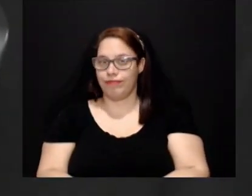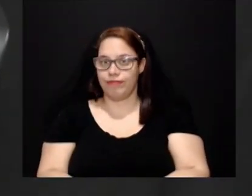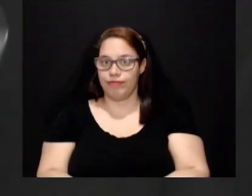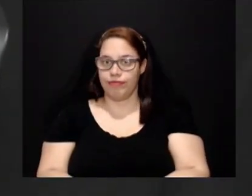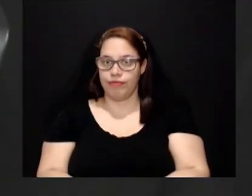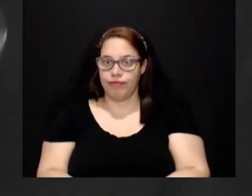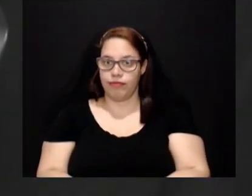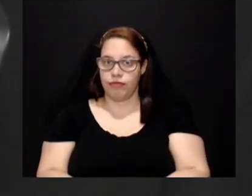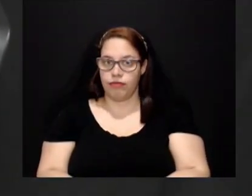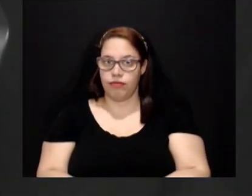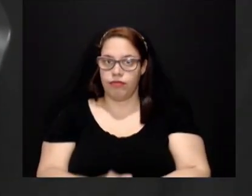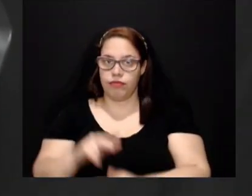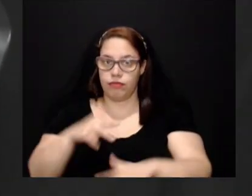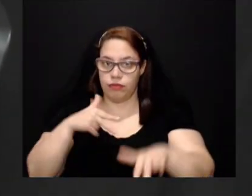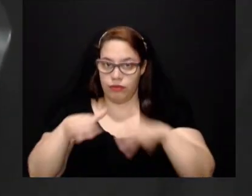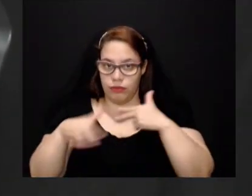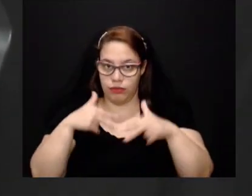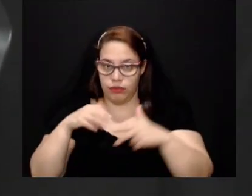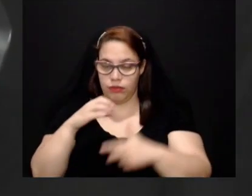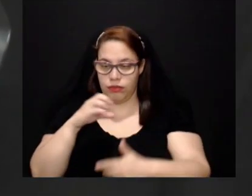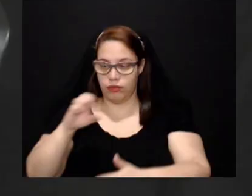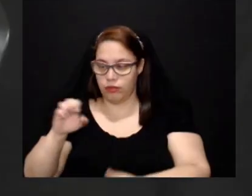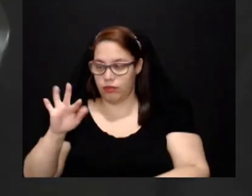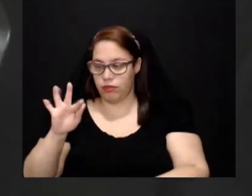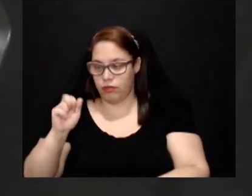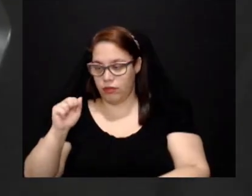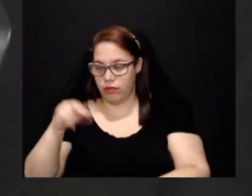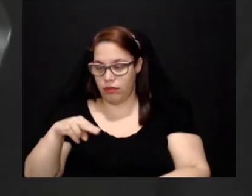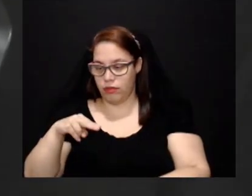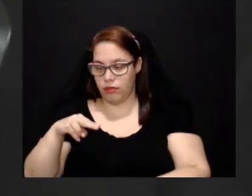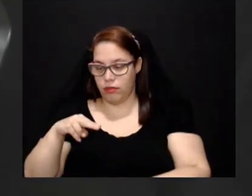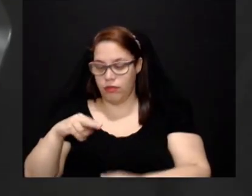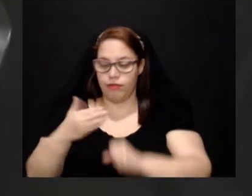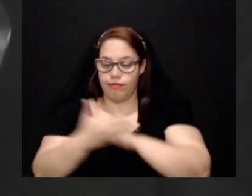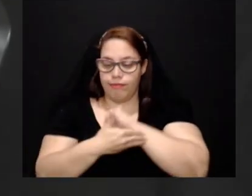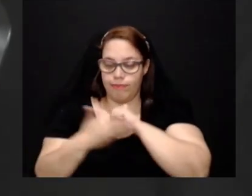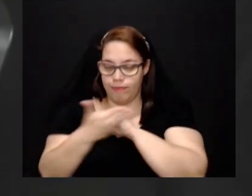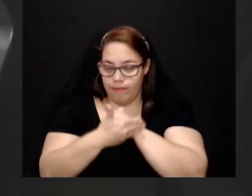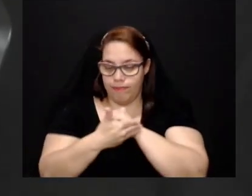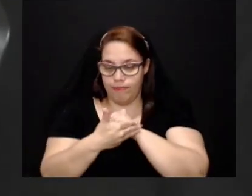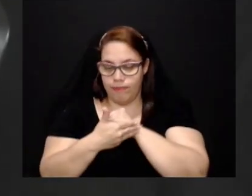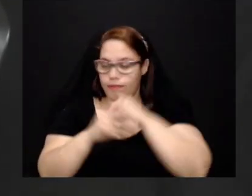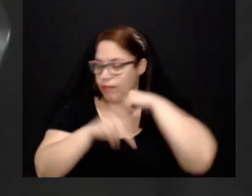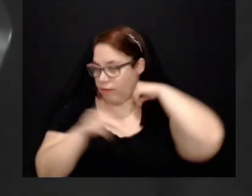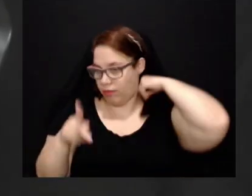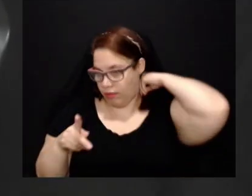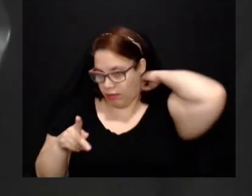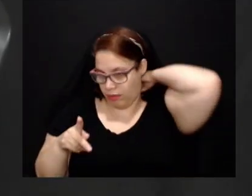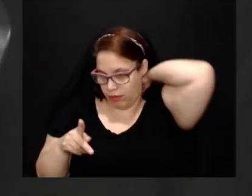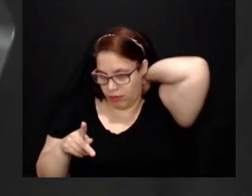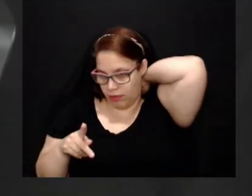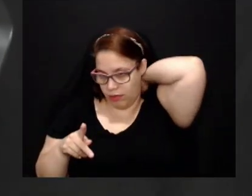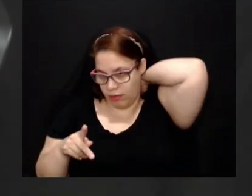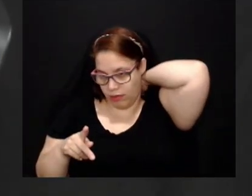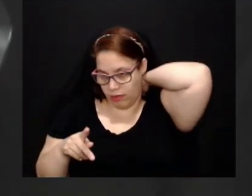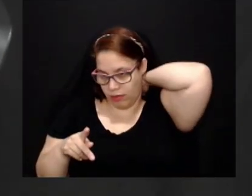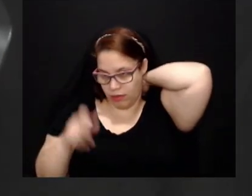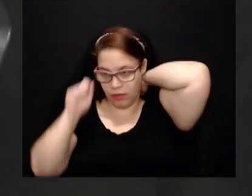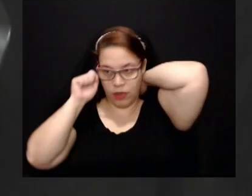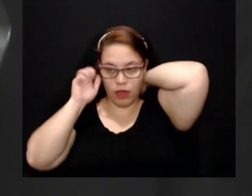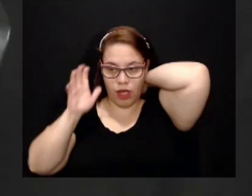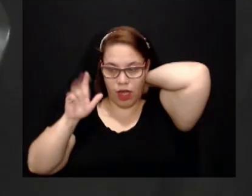hip hop e Cefam foram a base da professora afrocentrada antirracista que eu